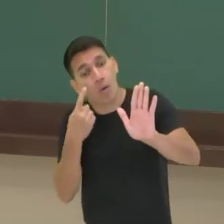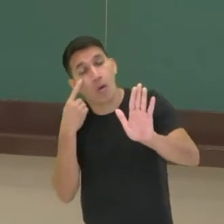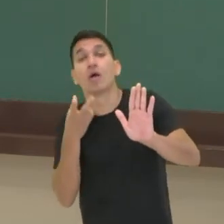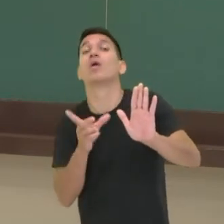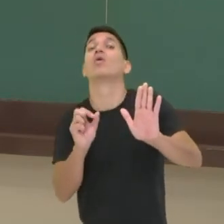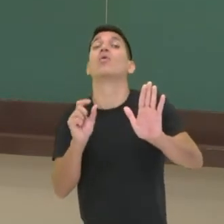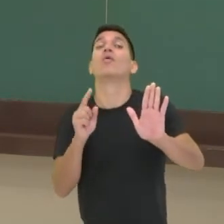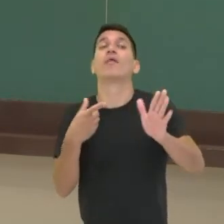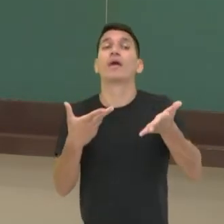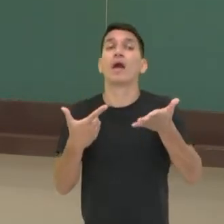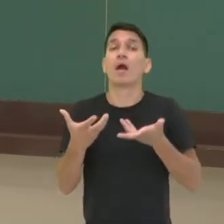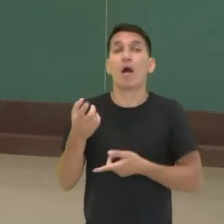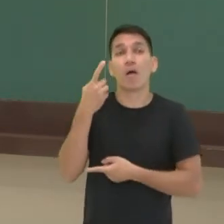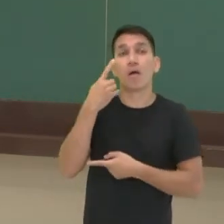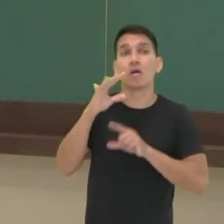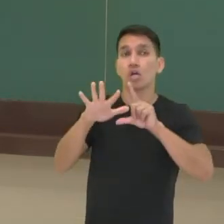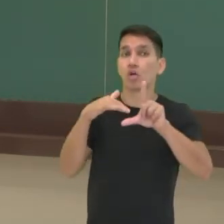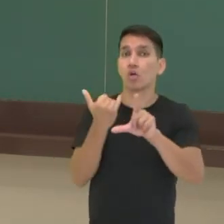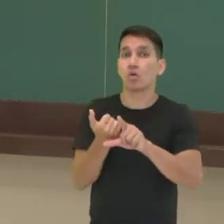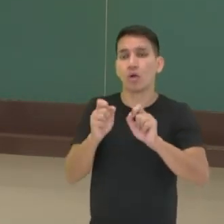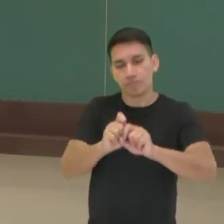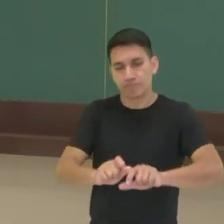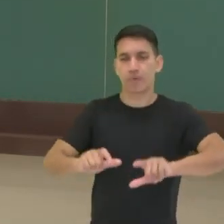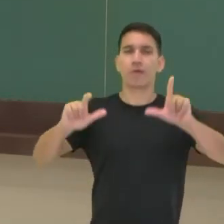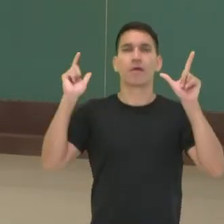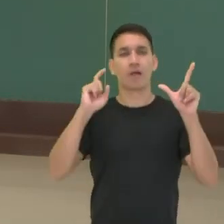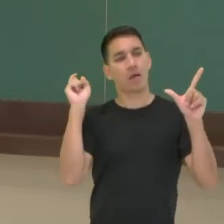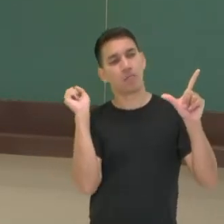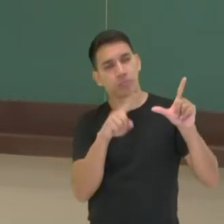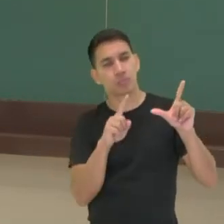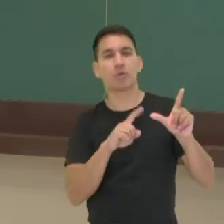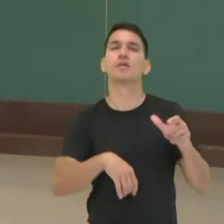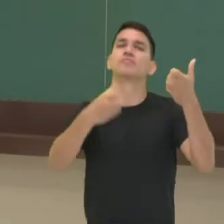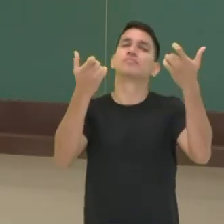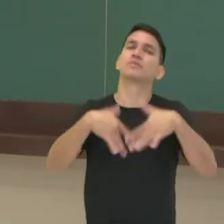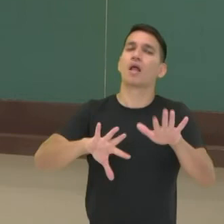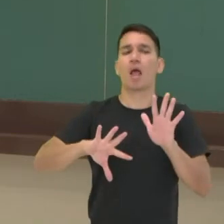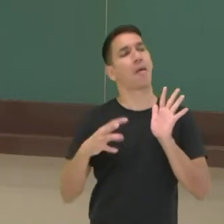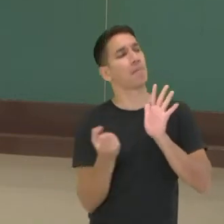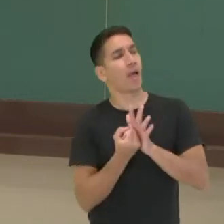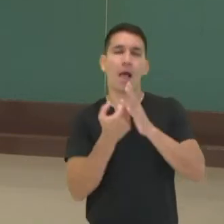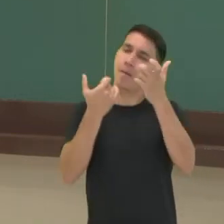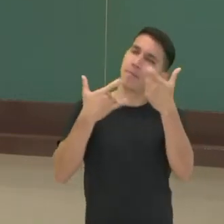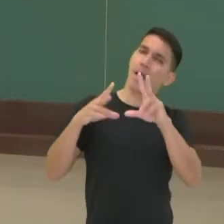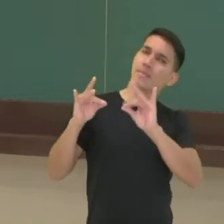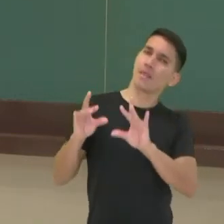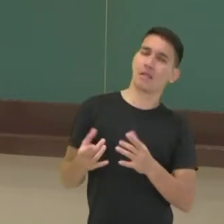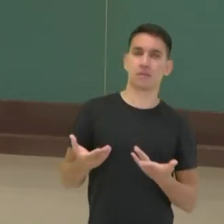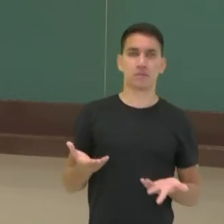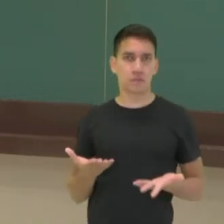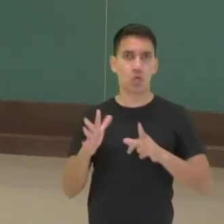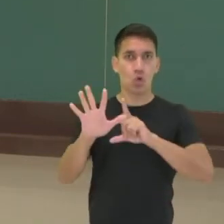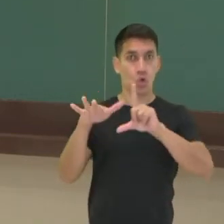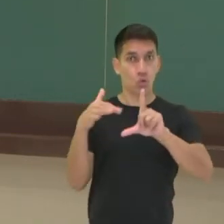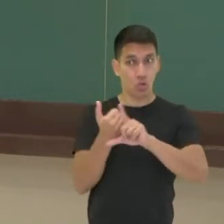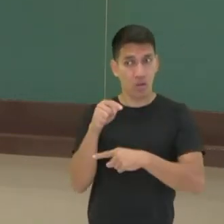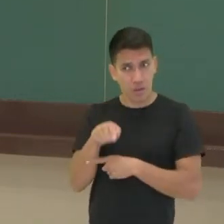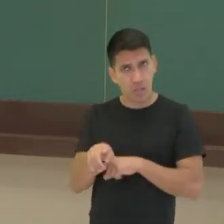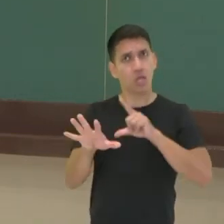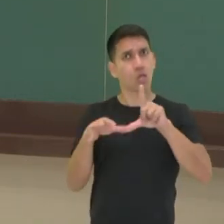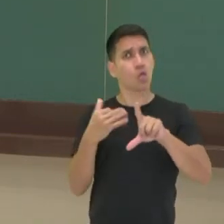Ela quer que o youtuber vai lá, abra, mostre, fala da marca, não sei o quê. Esse youtuber